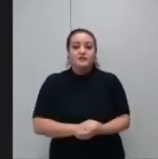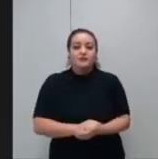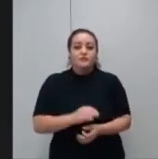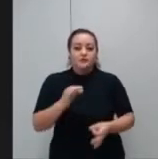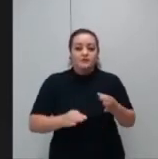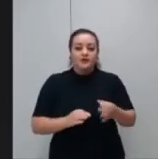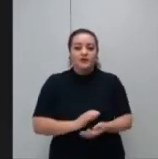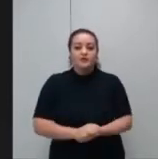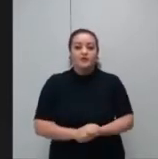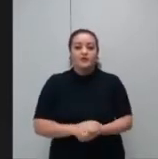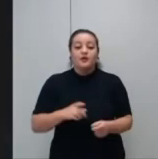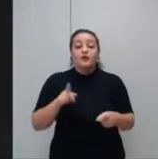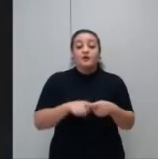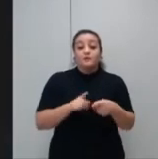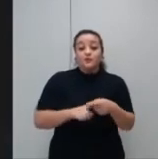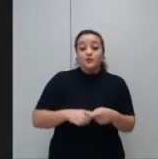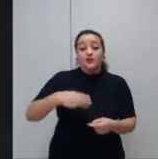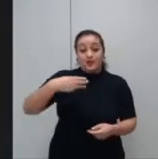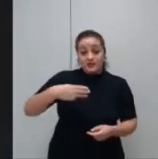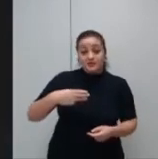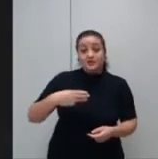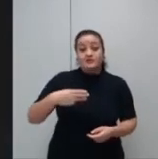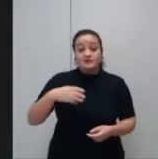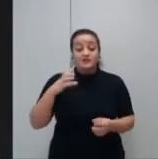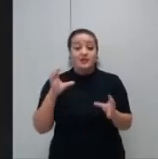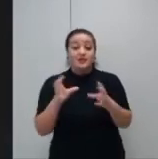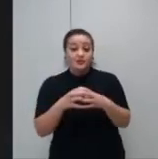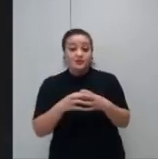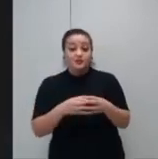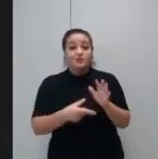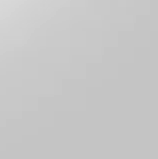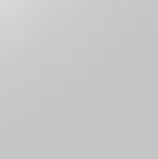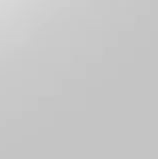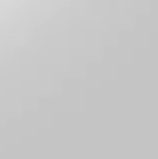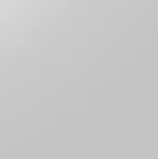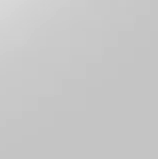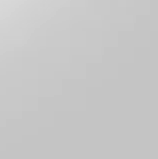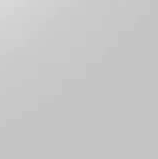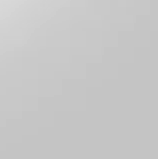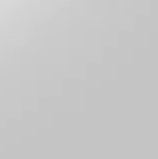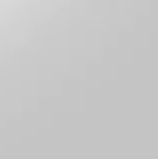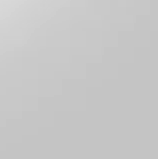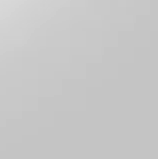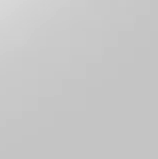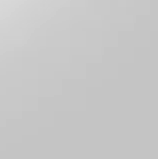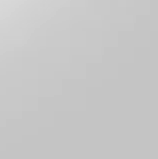a Oi deve pagar a indenização fixada solidariamente junto ao município.